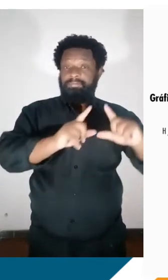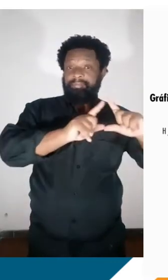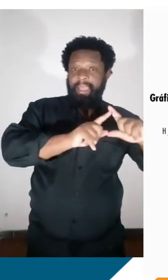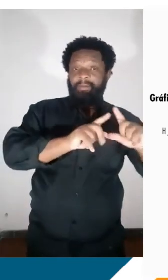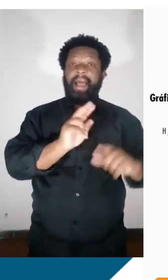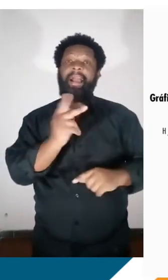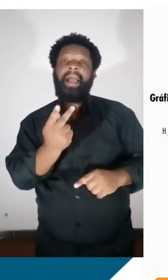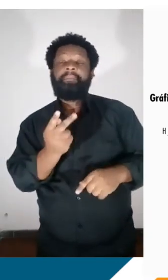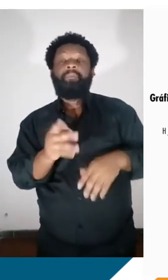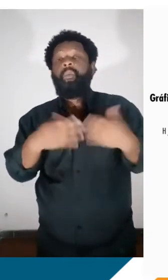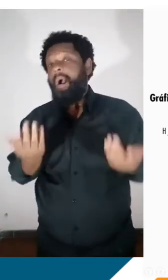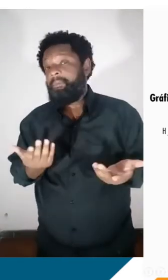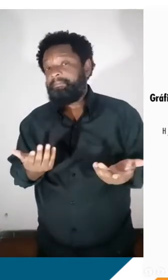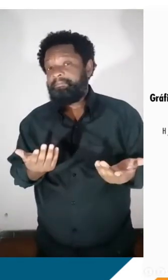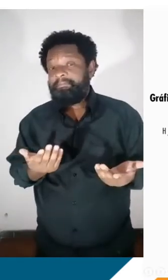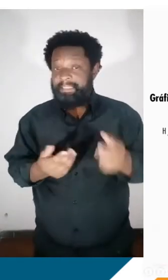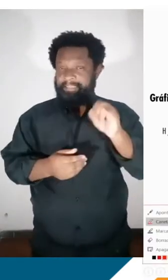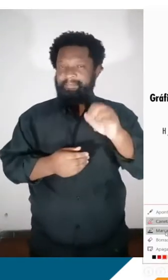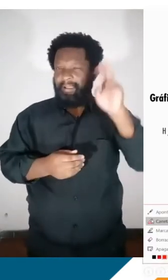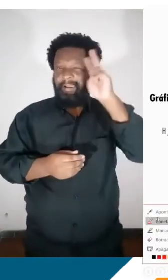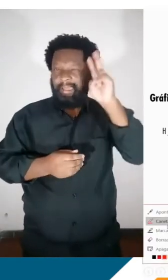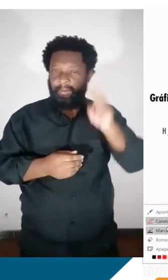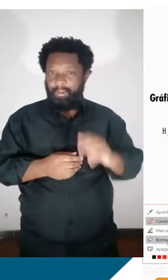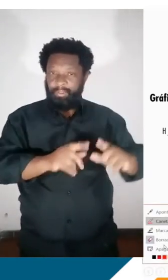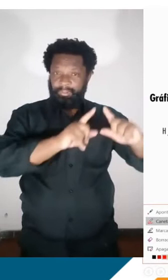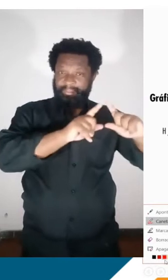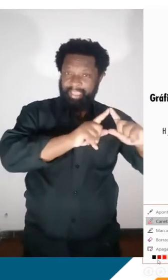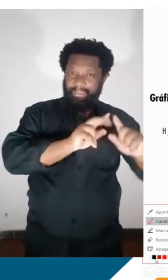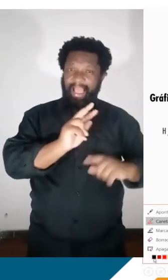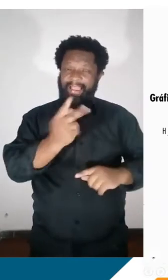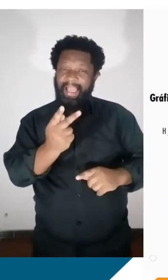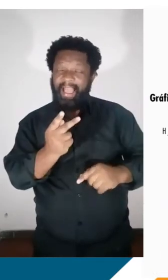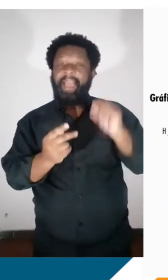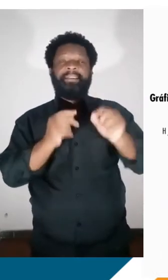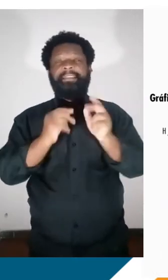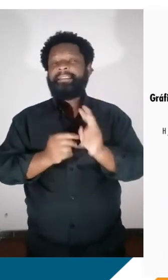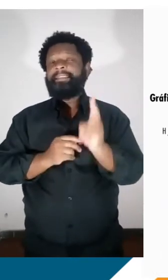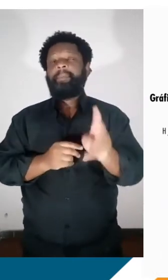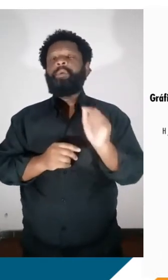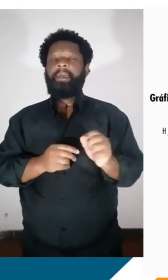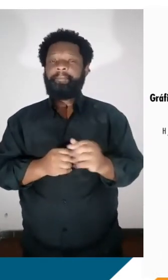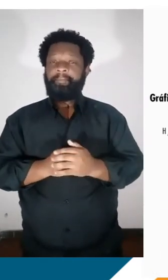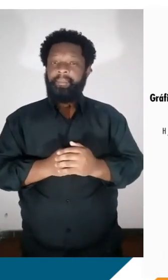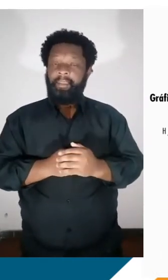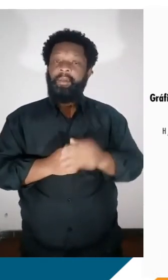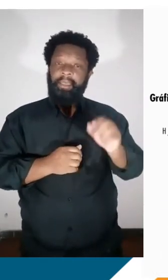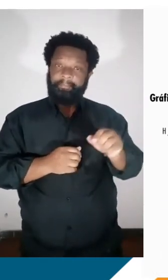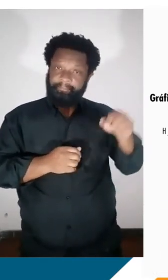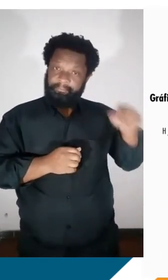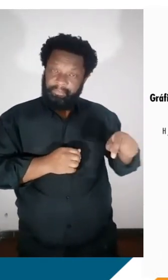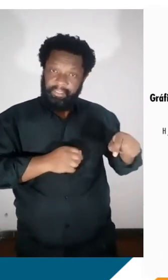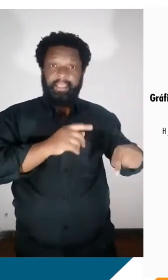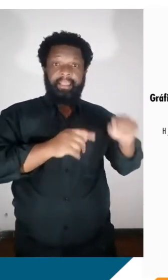ΔH da reação? Se vocês forem lembrar, o ΔH da reação é sempre a entalpia